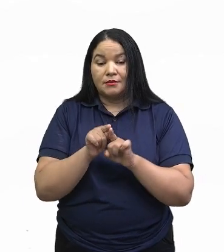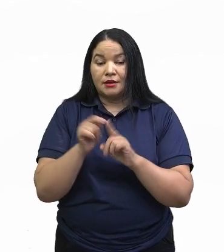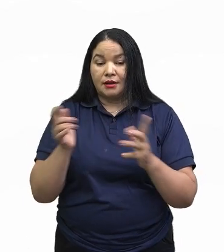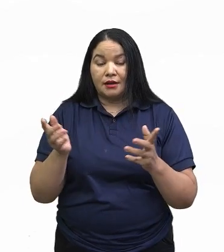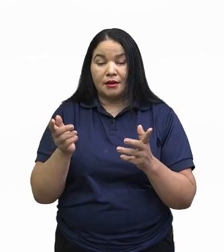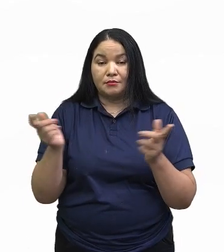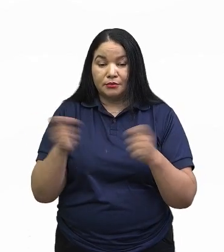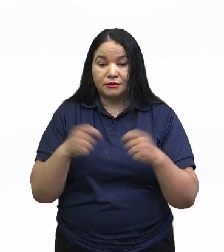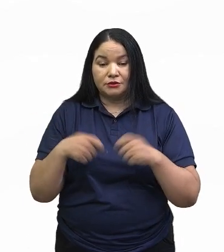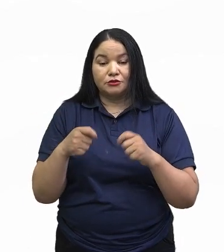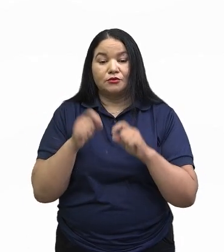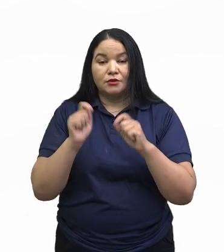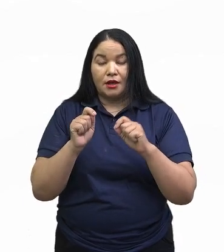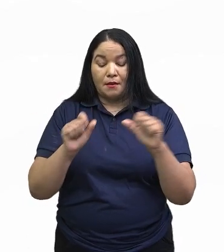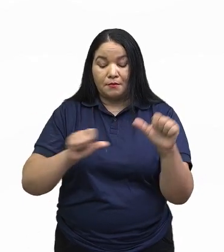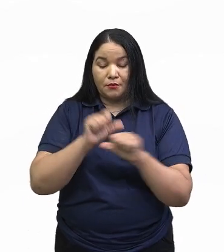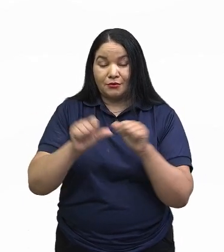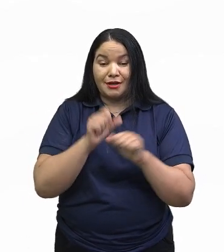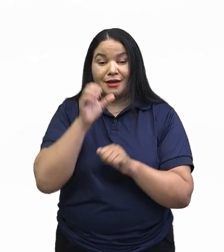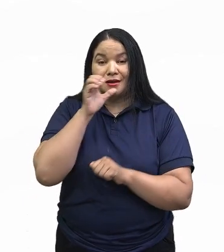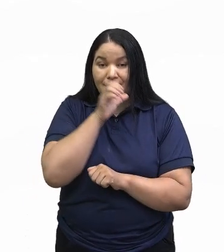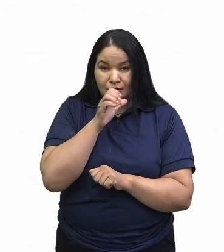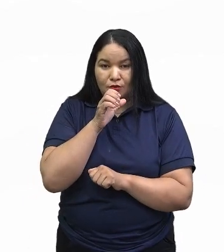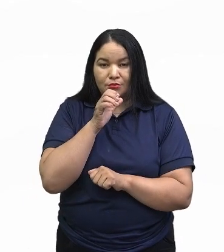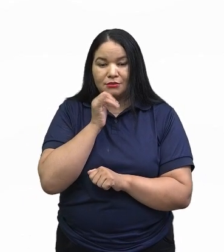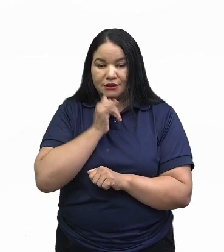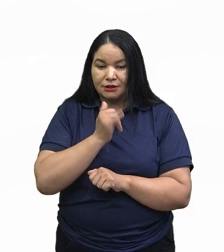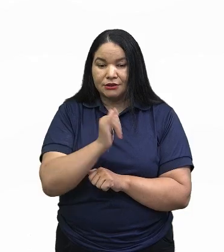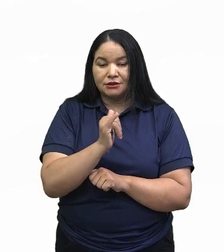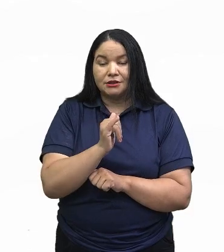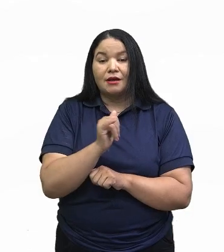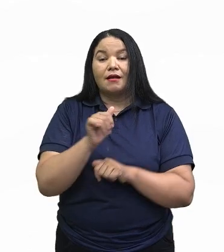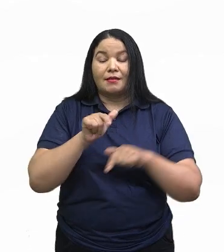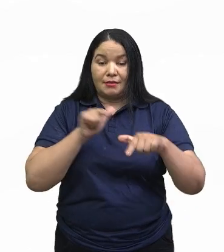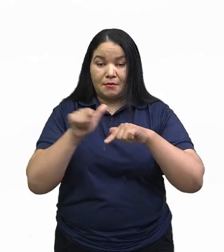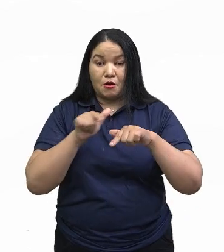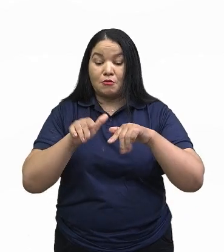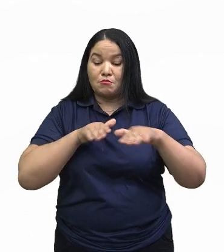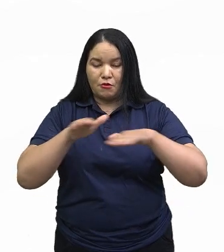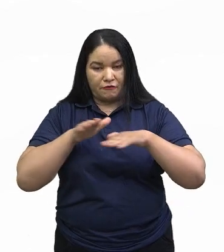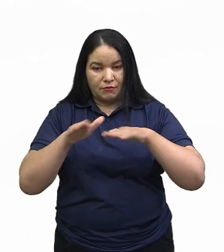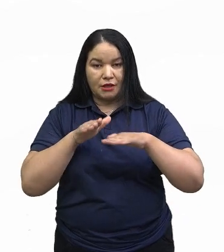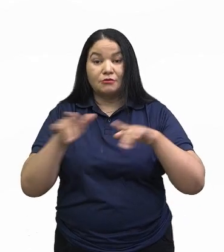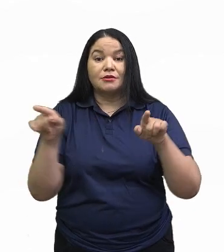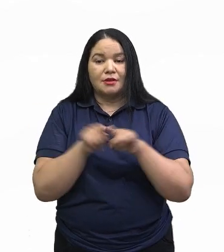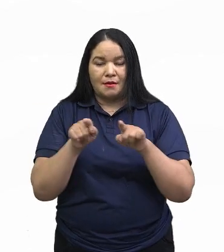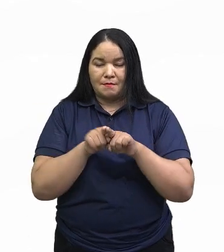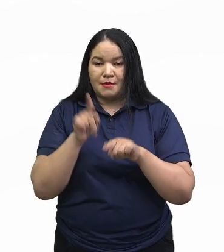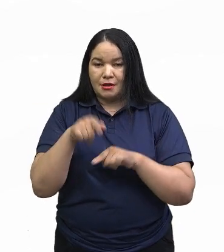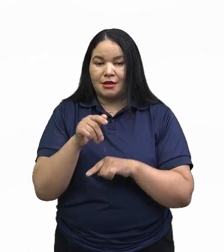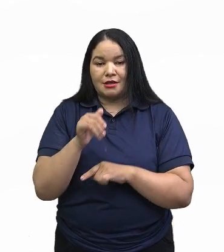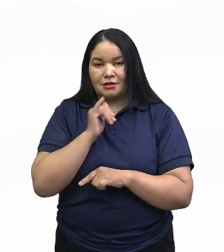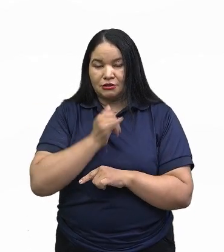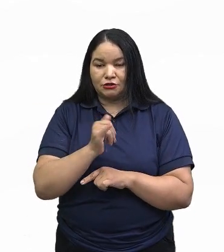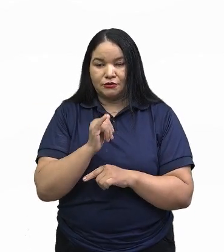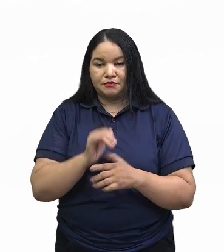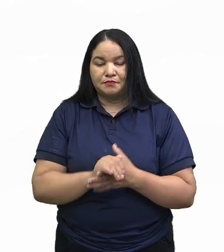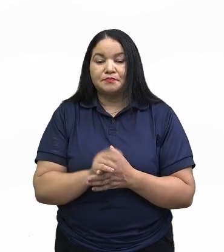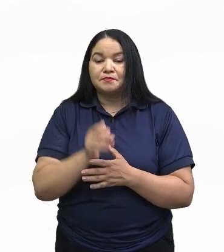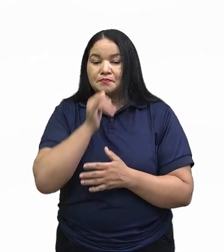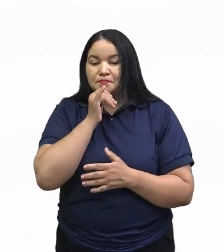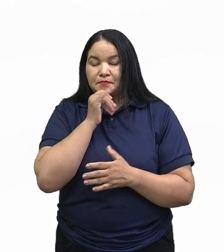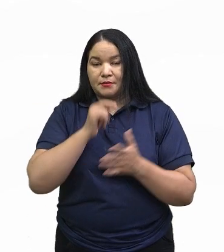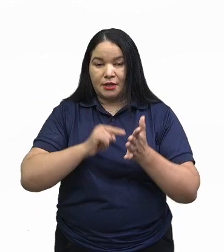de converter calor, que é energia, né, em trabalho, que também é energia. Então, uma máquina térmica ela usa